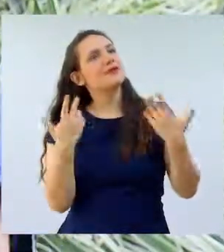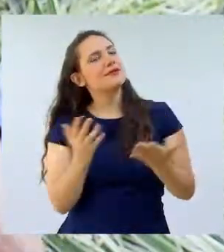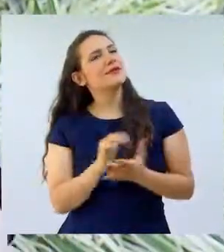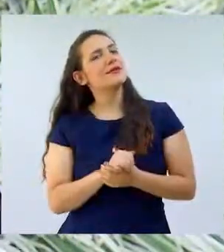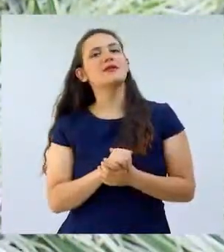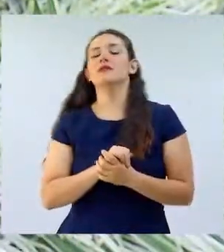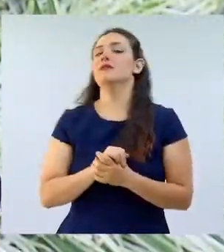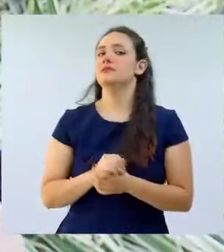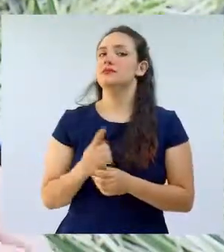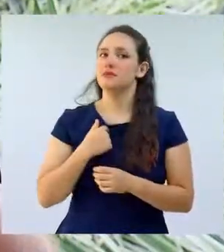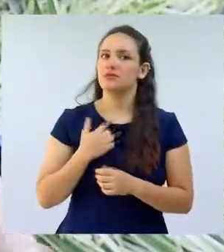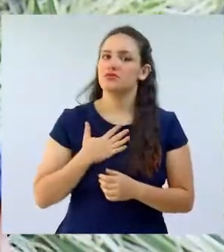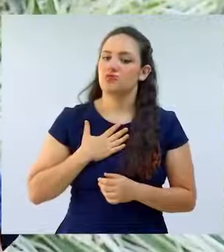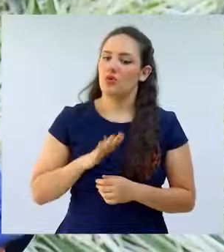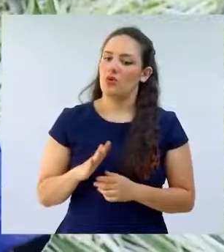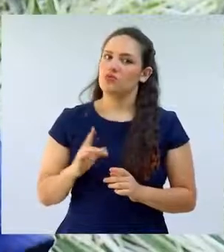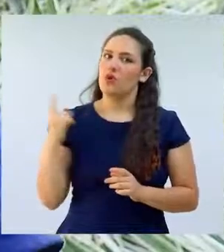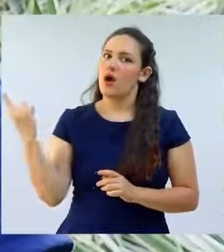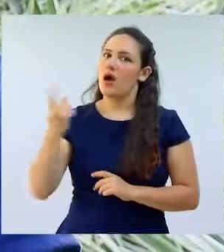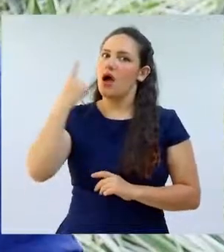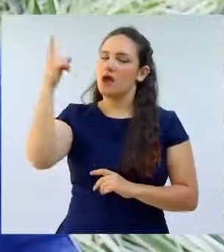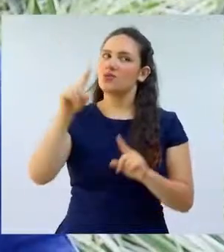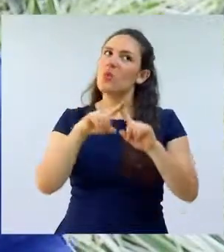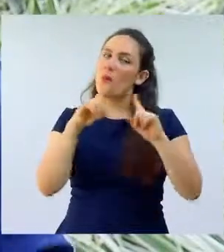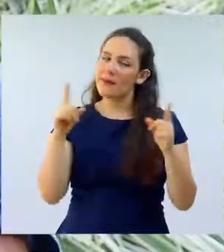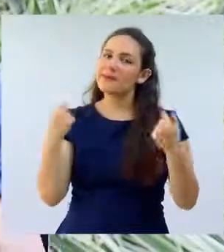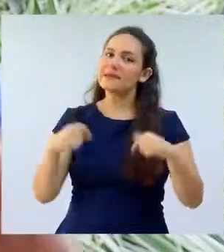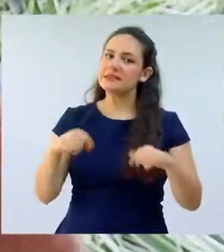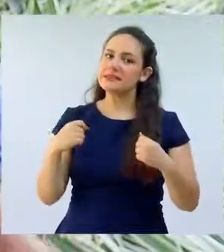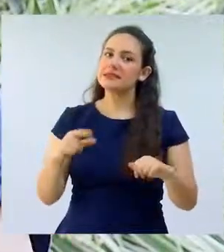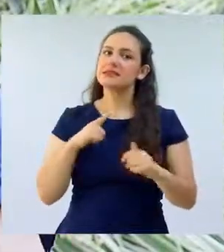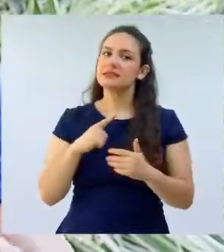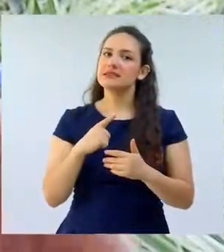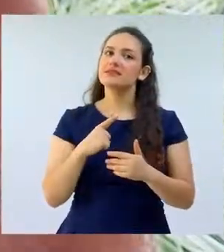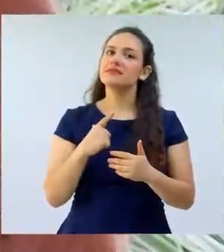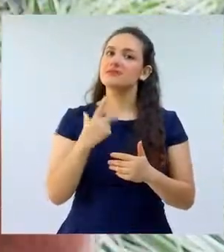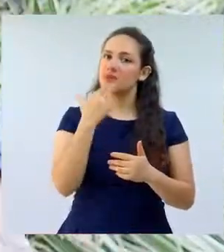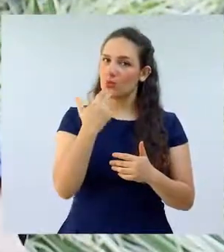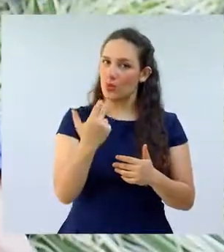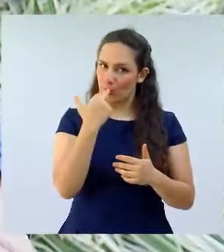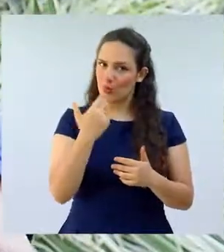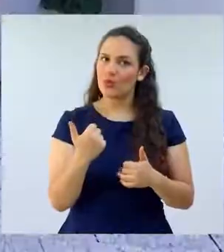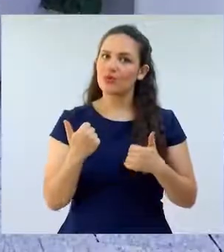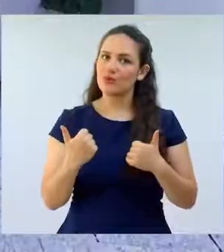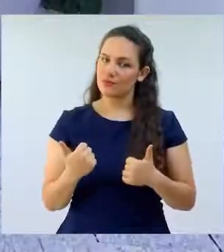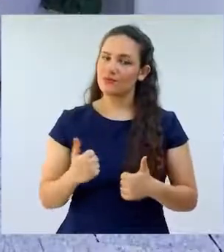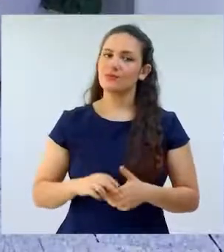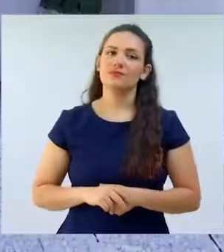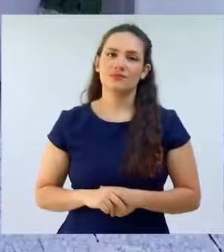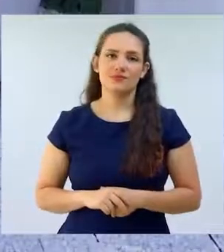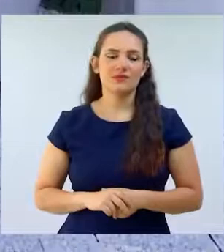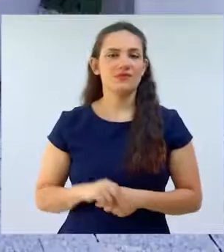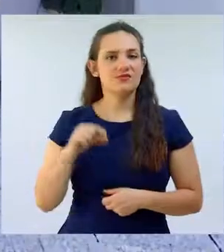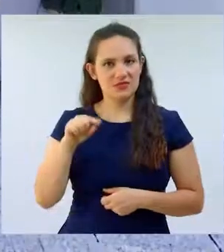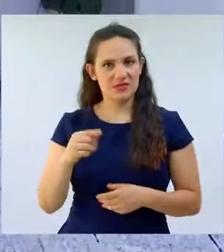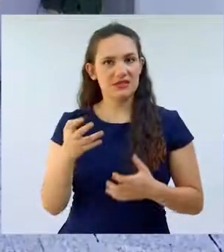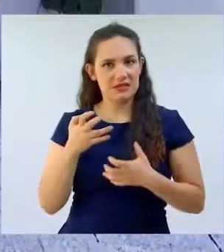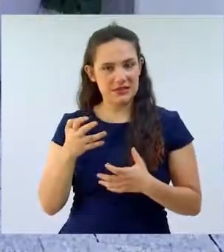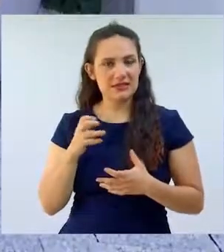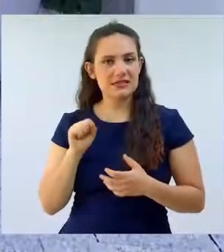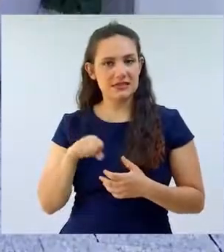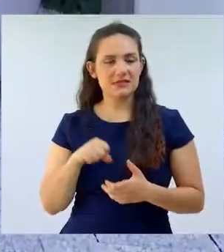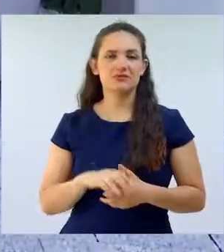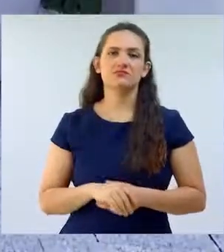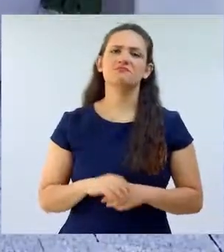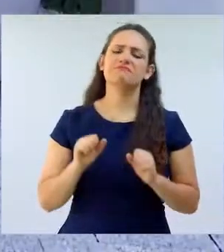que não sou muito chegado em altura, mas mesmo assim a adrenalina faz você querer fazer, a vontade de fazer a arte faz você querer